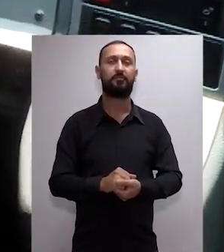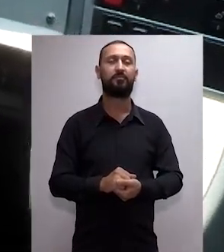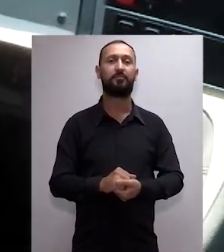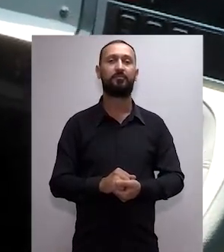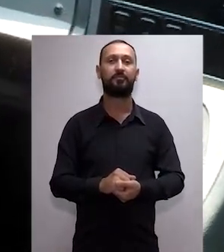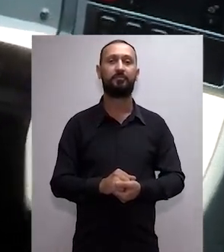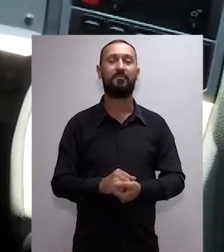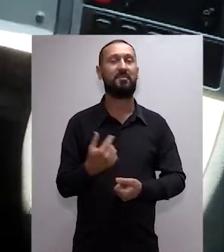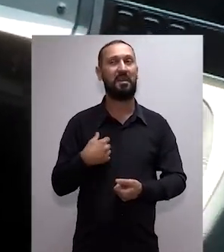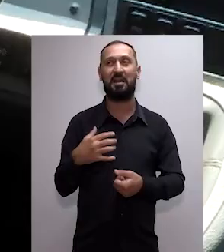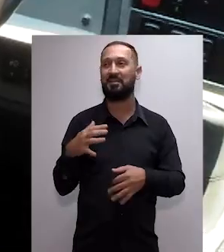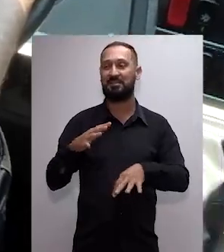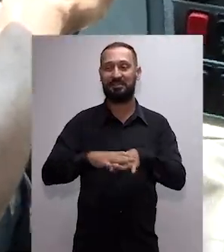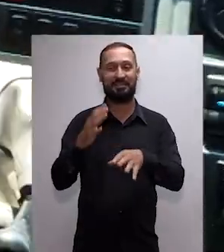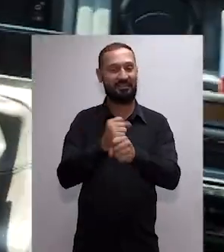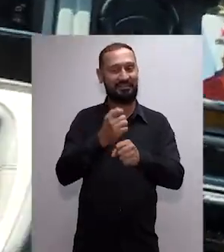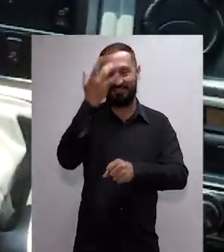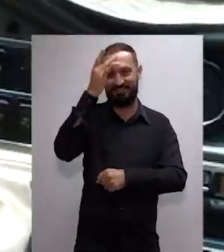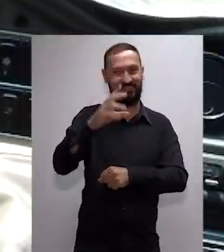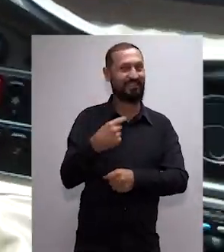Perdi as contas. Perdeu as contas.